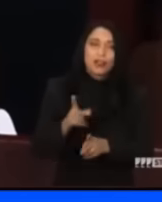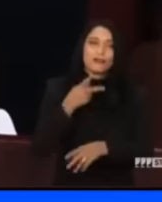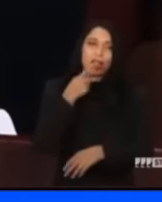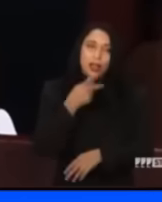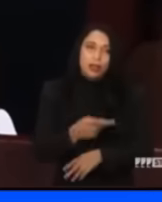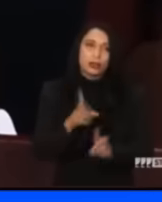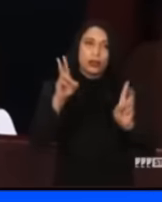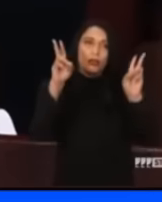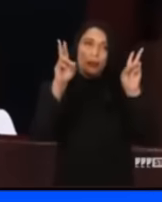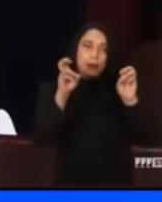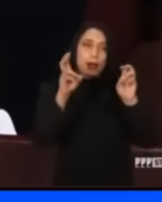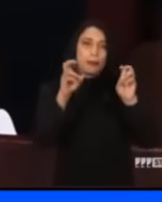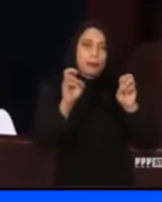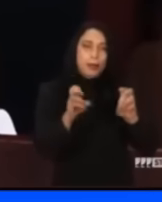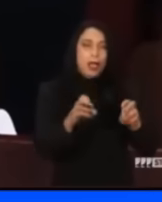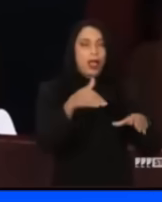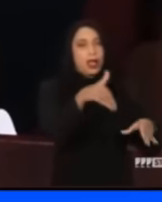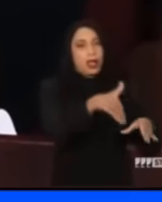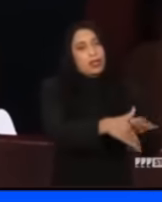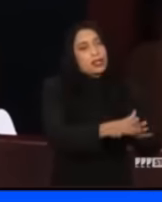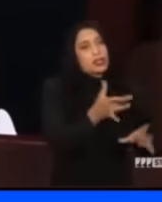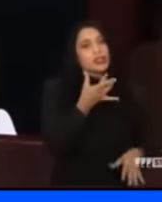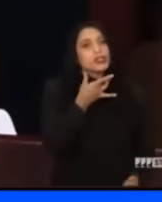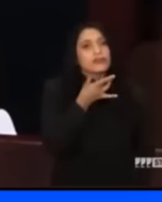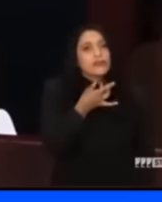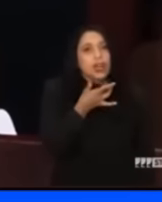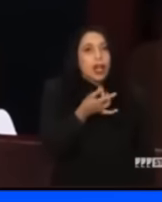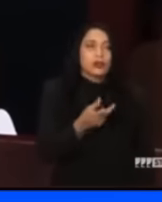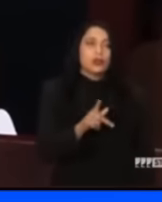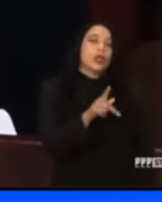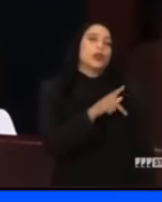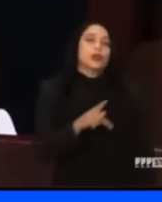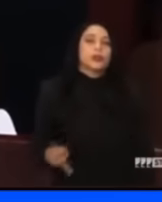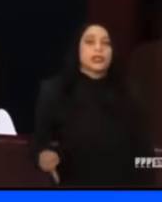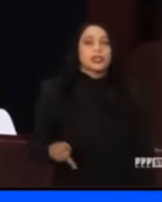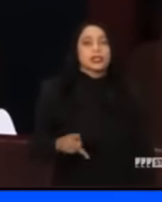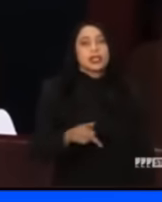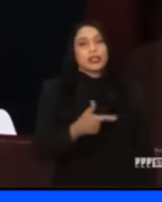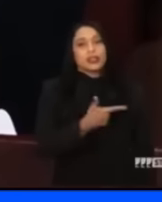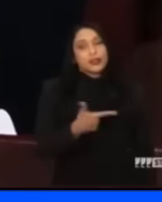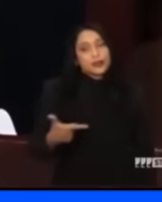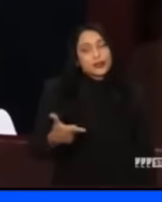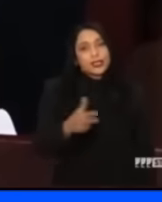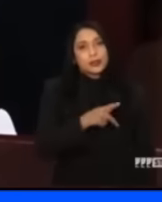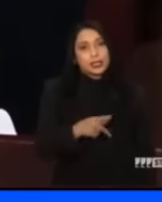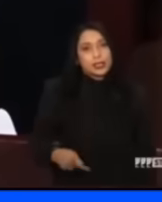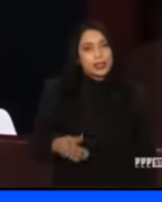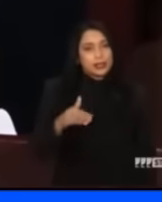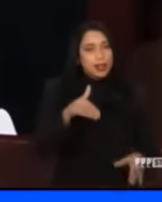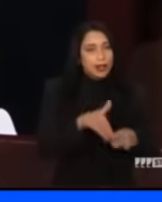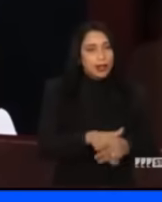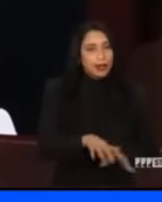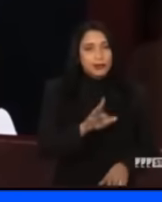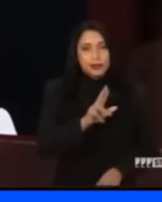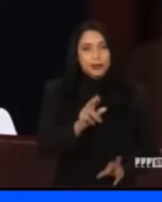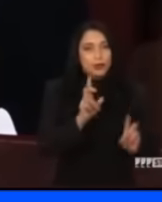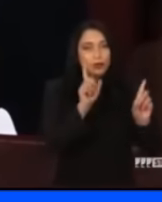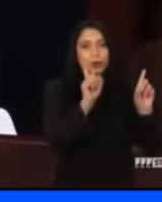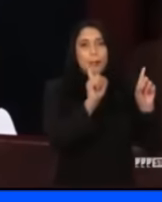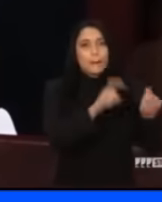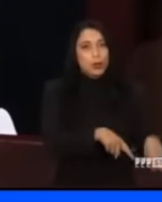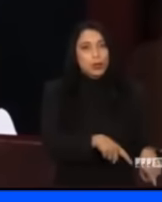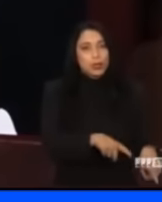eleições, para manter o discurso que o presidente e vice-presidentes eleitos não tomariam posse,